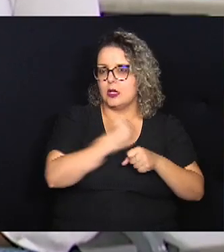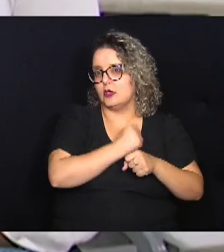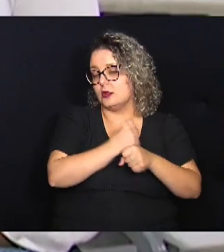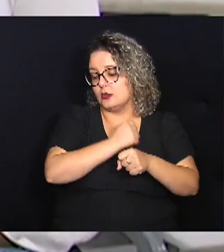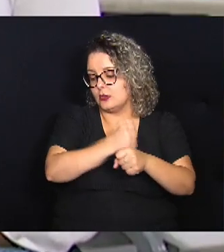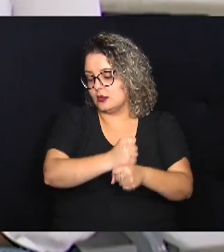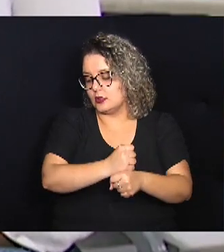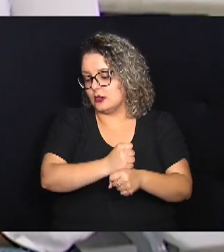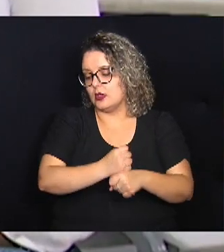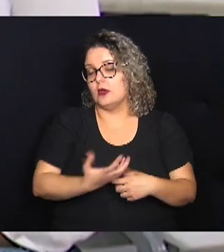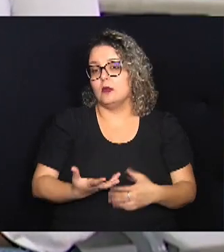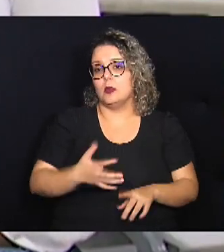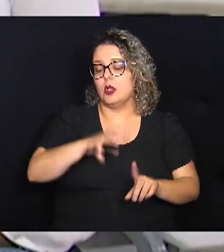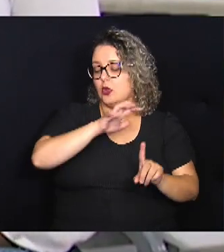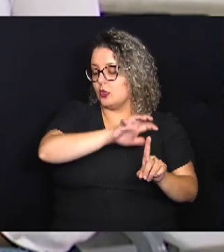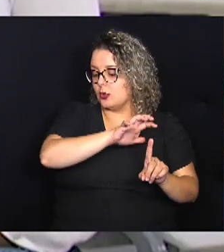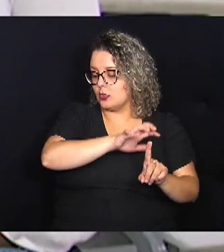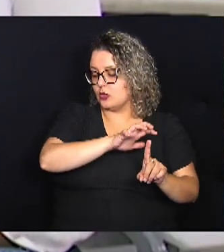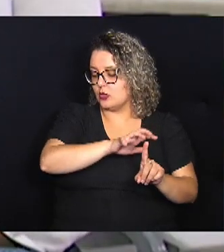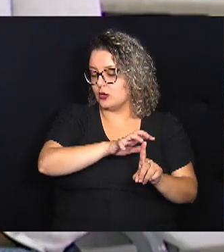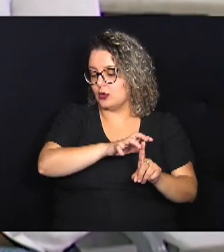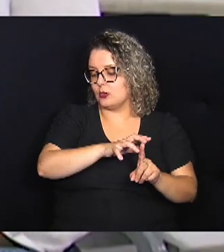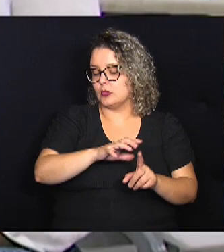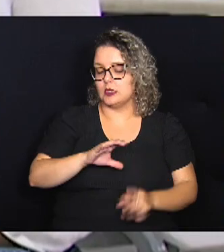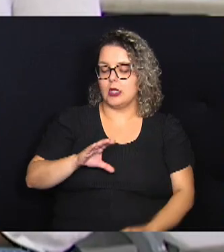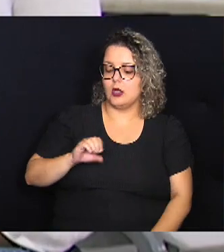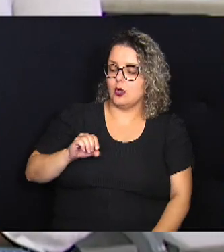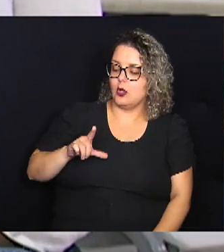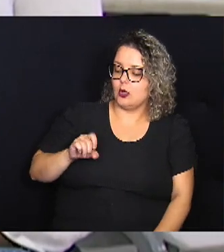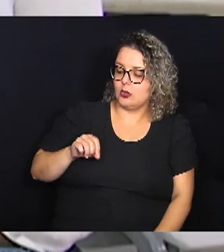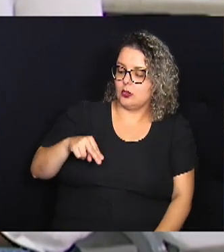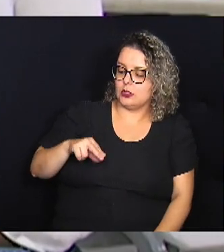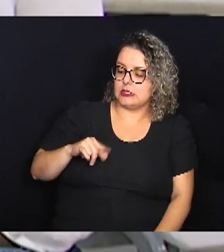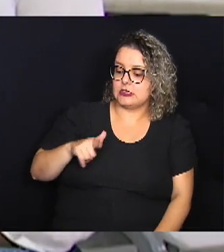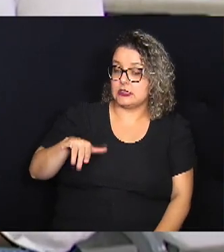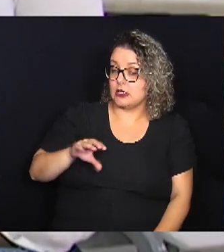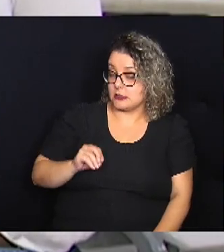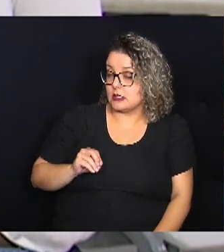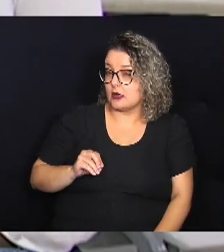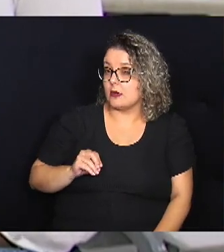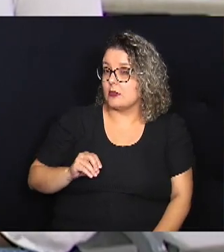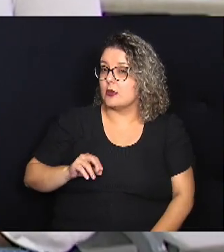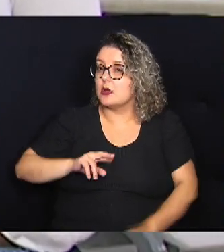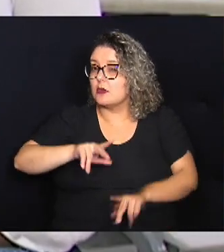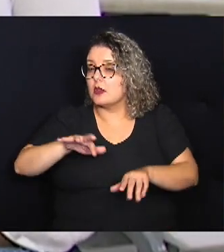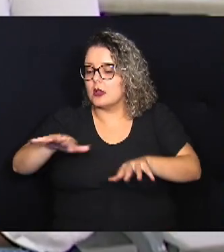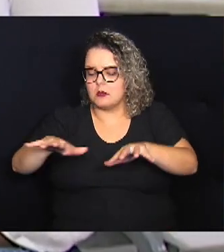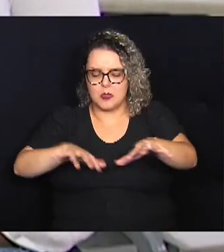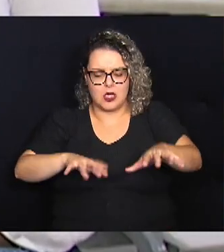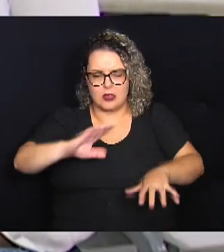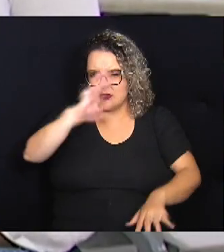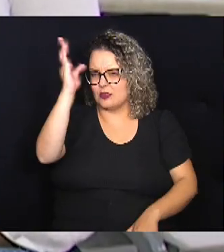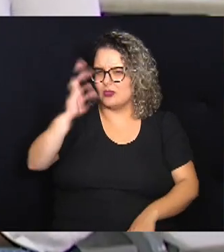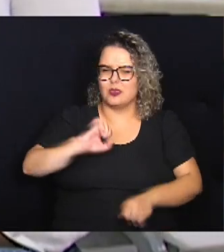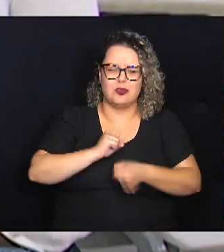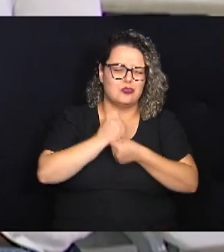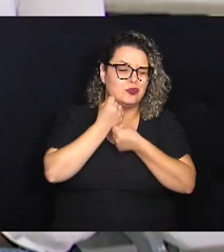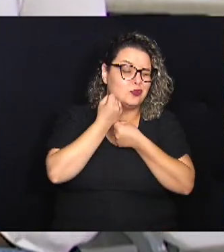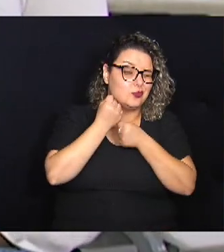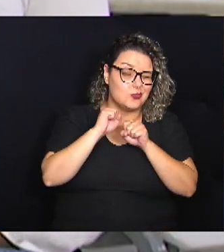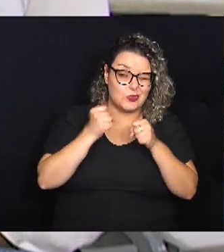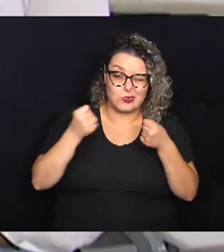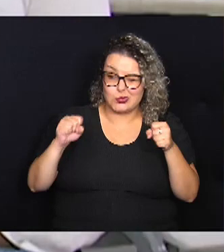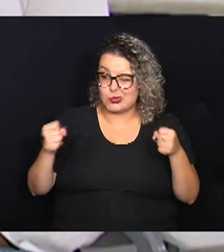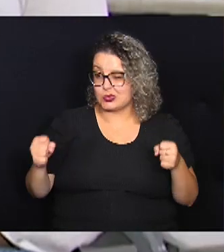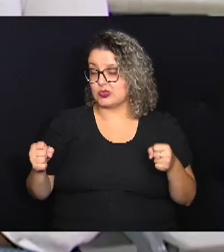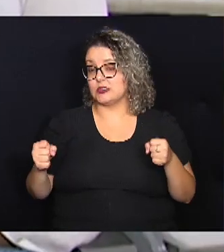né? Sobretudo pelo impacto da colonização. Então a gente tem, nas diversas regiões do Brasil, que é um país gigantesco,